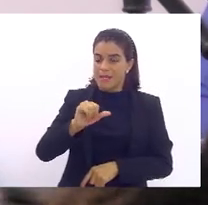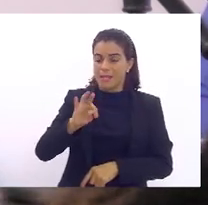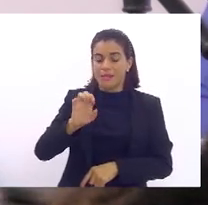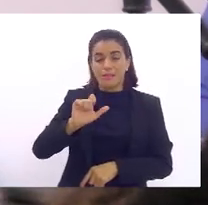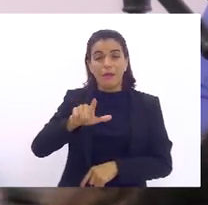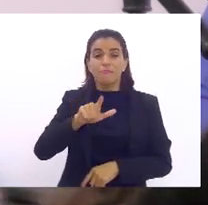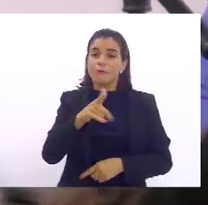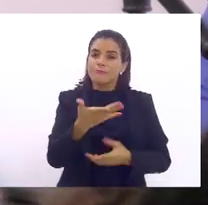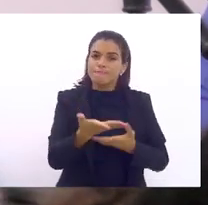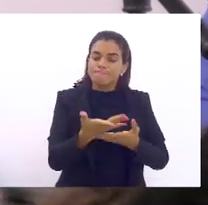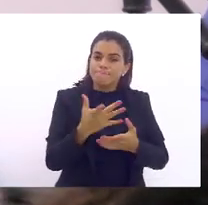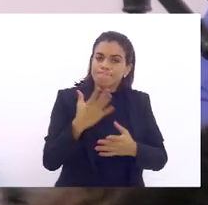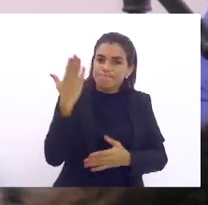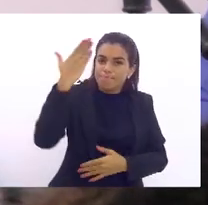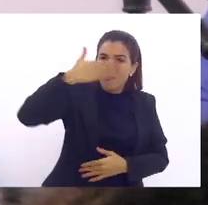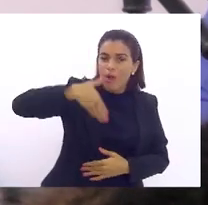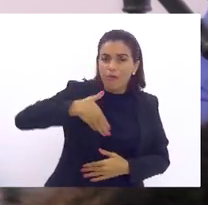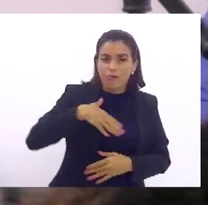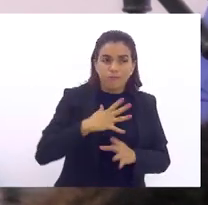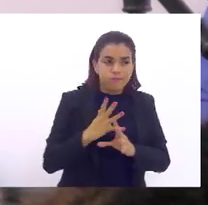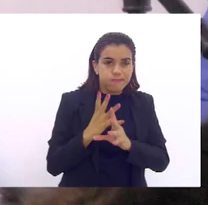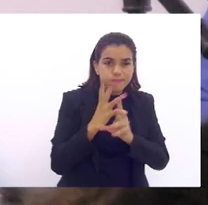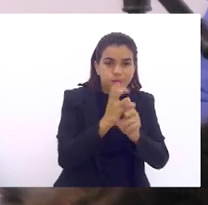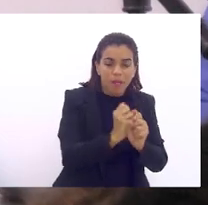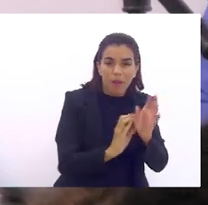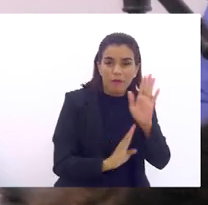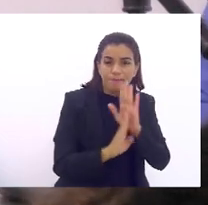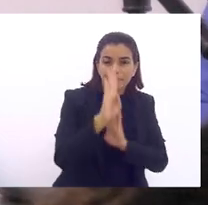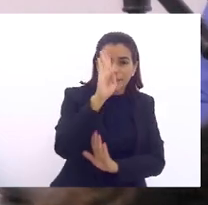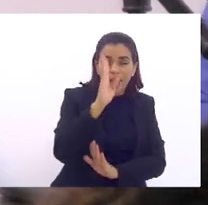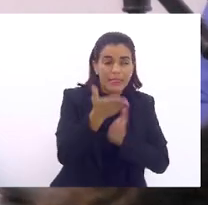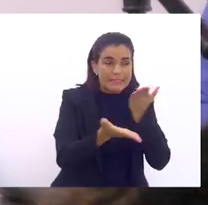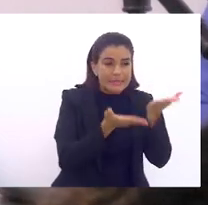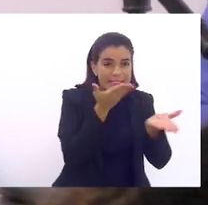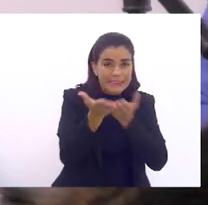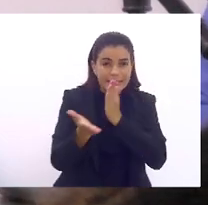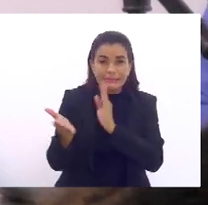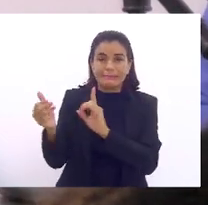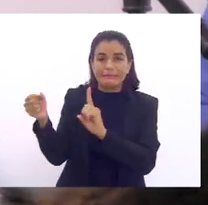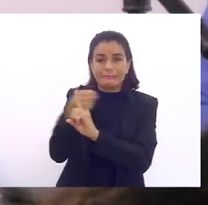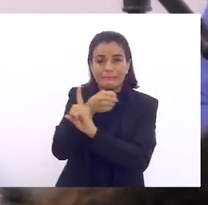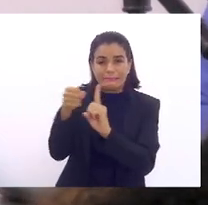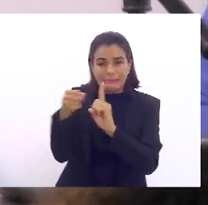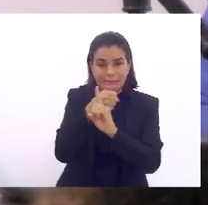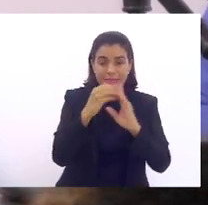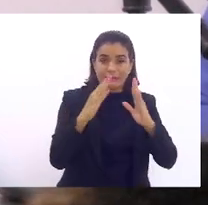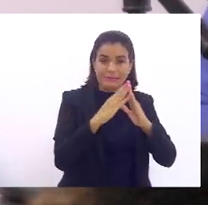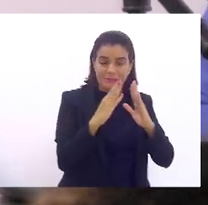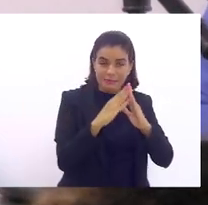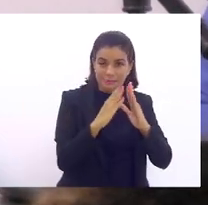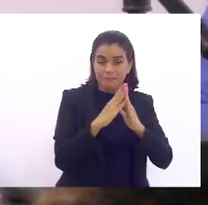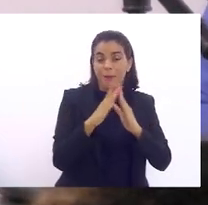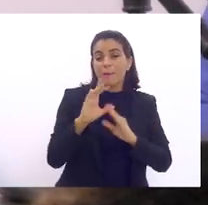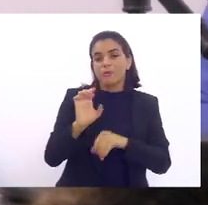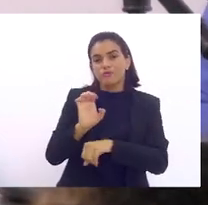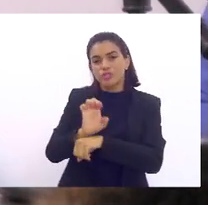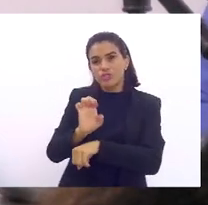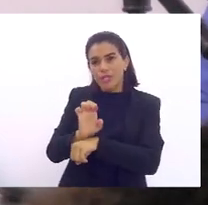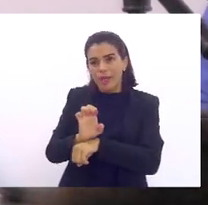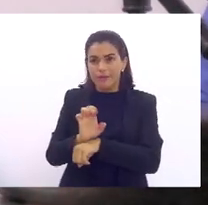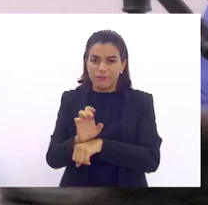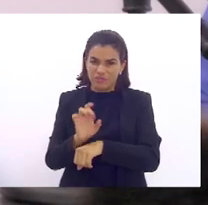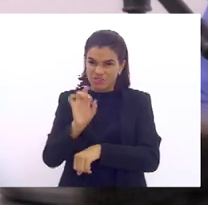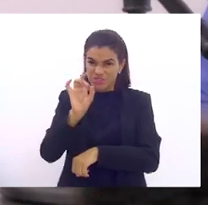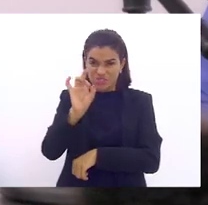atendimentos no 190 às ocorrências de violência doméstica familiar mas a gente tem nosso estado não é